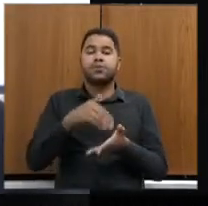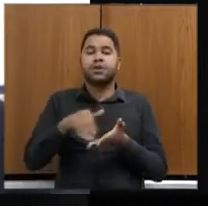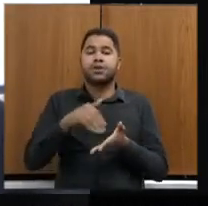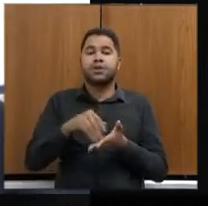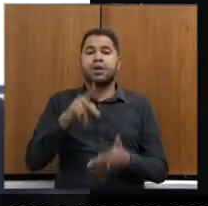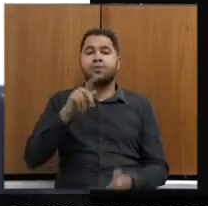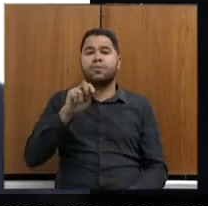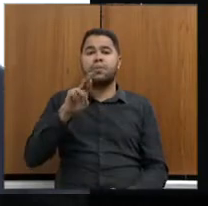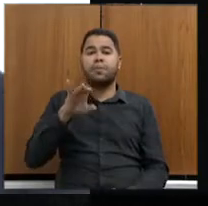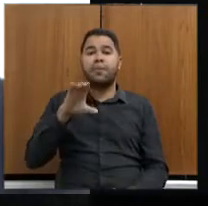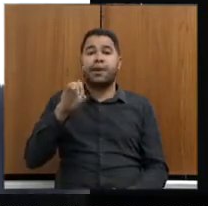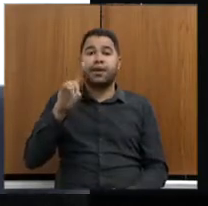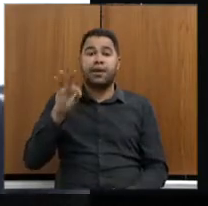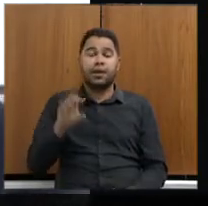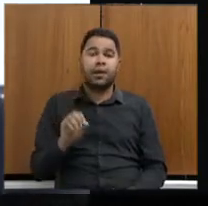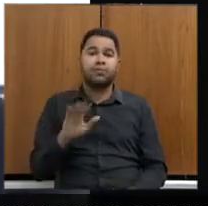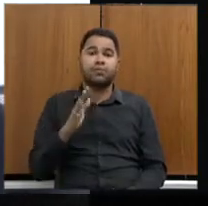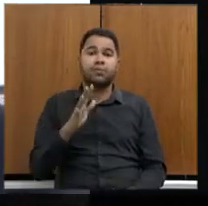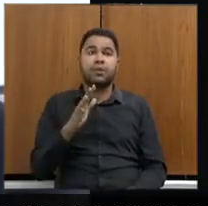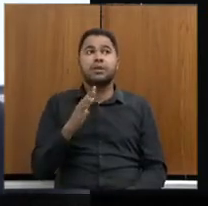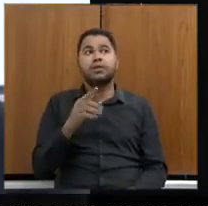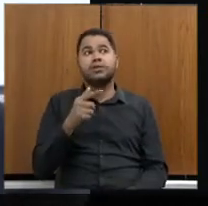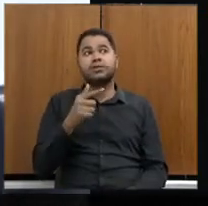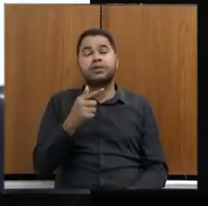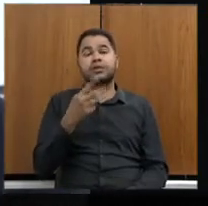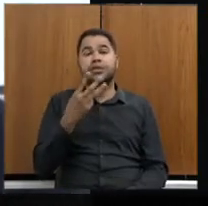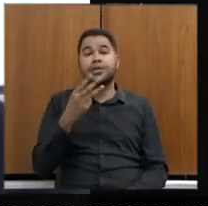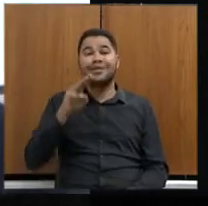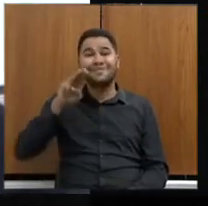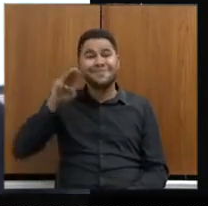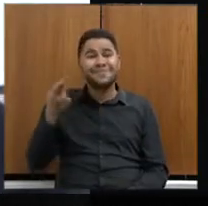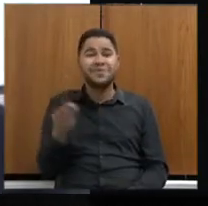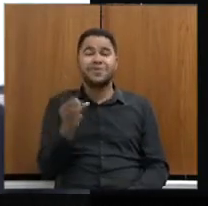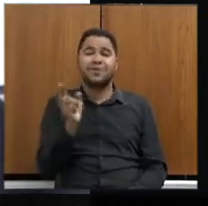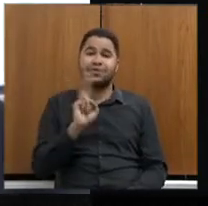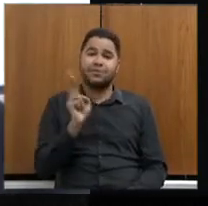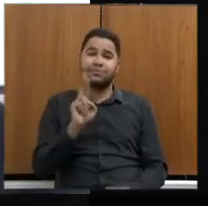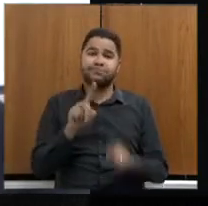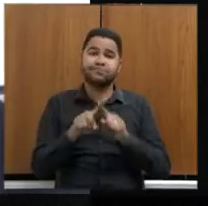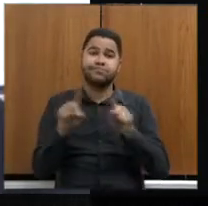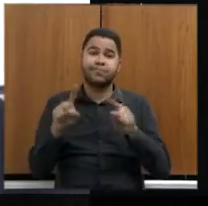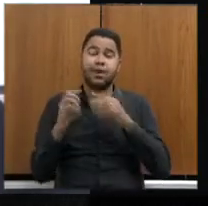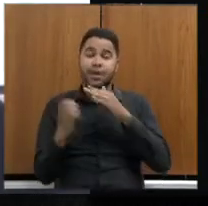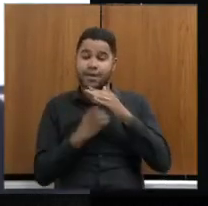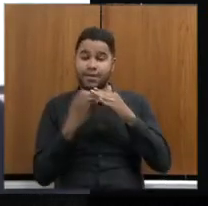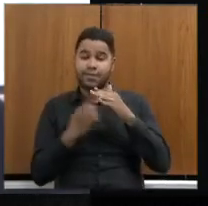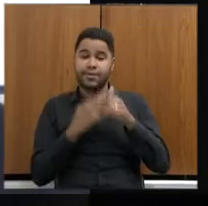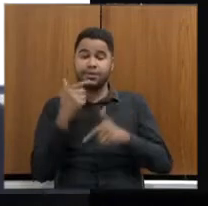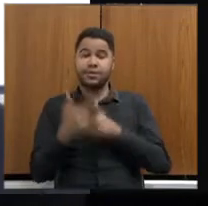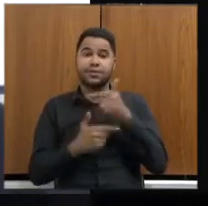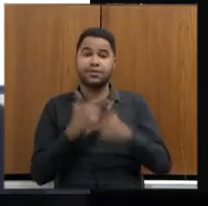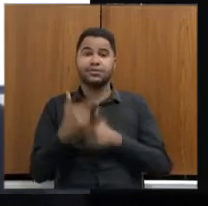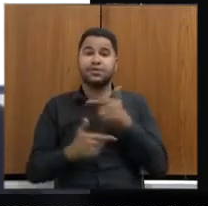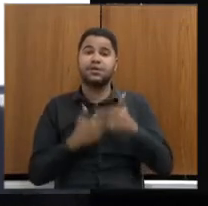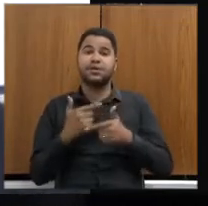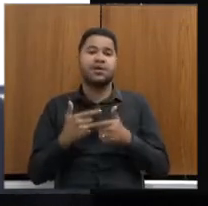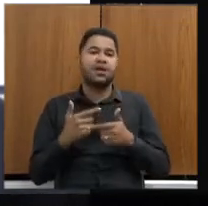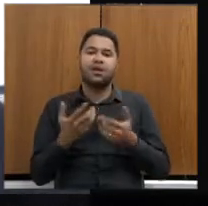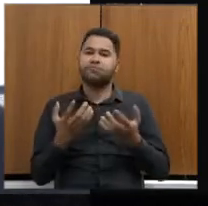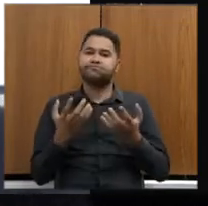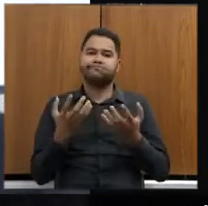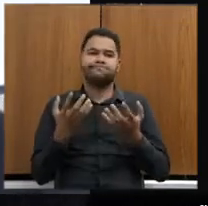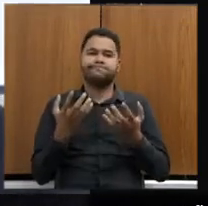recurso de ar antes da hora de 73 milhões de reais mas a empresa que tá trabalhando lá Tallis uma